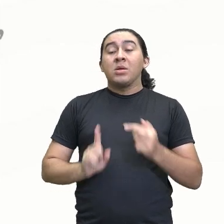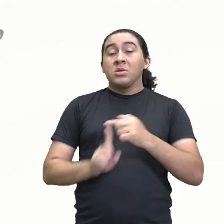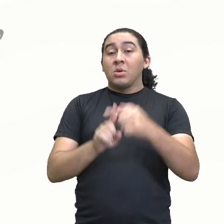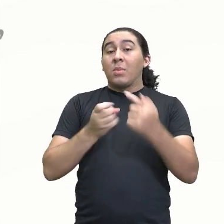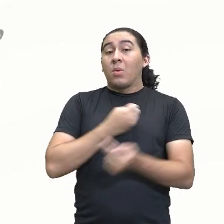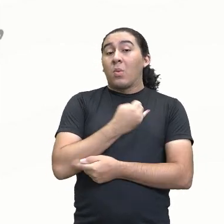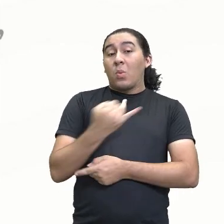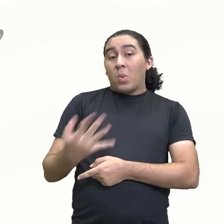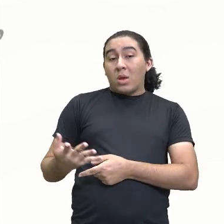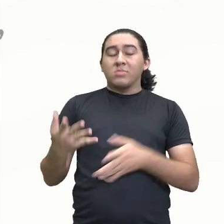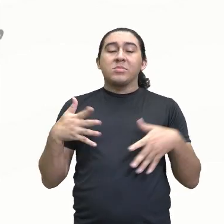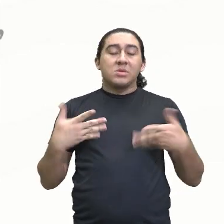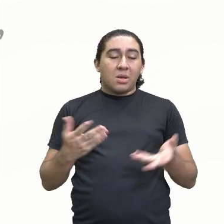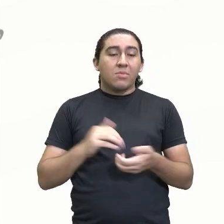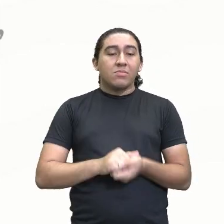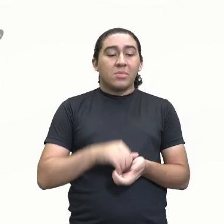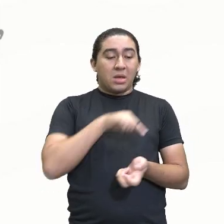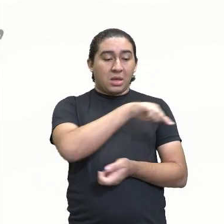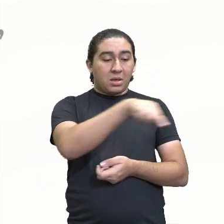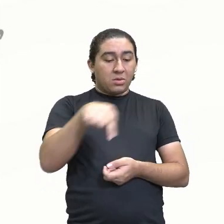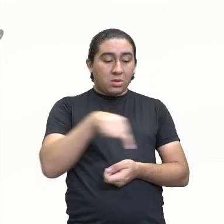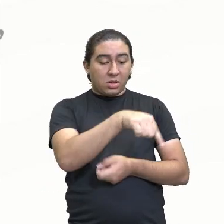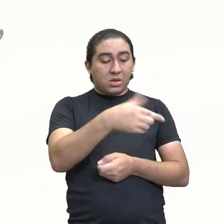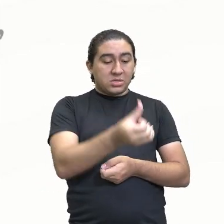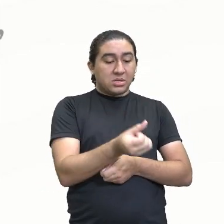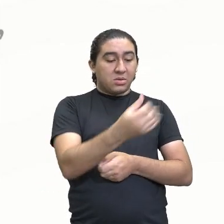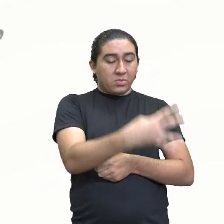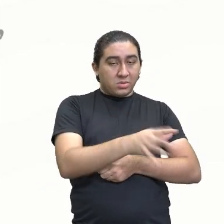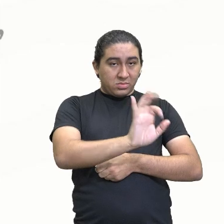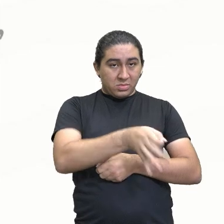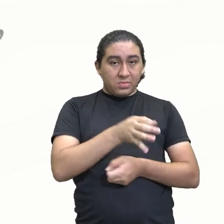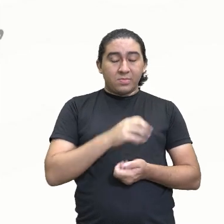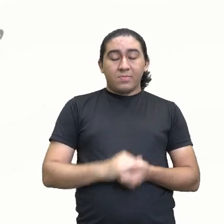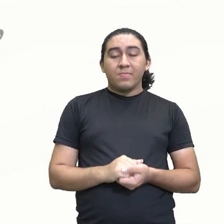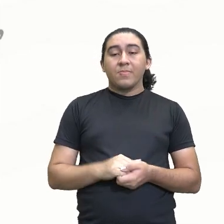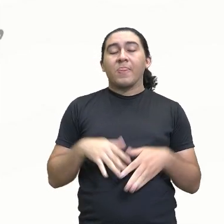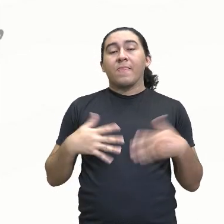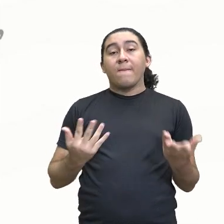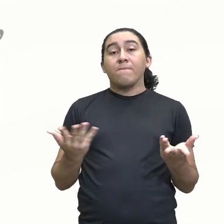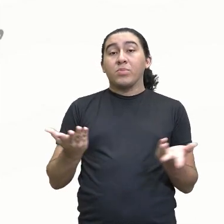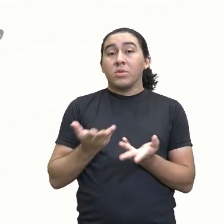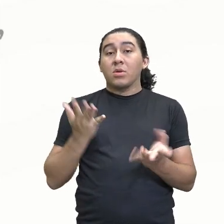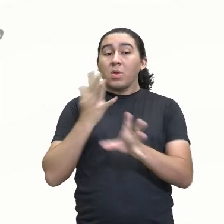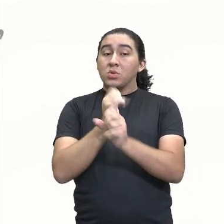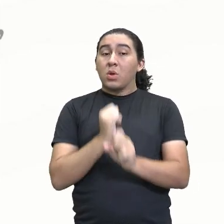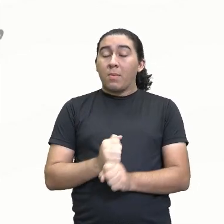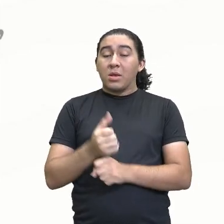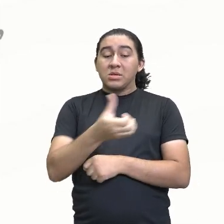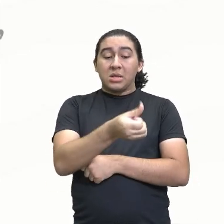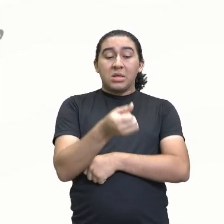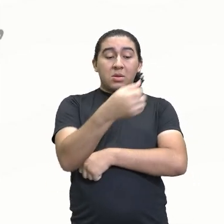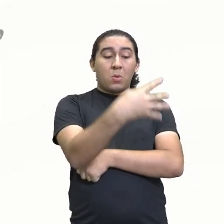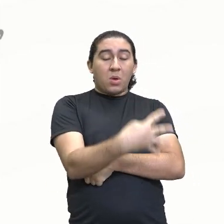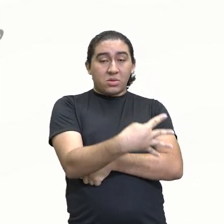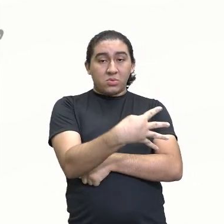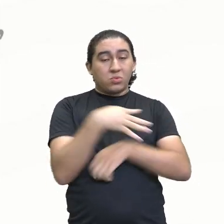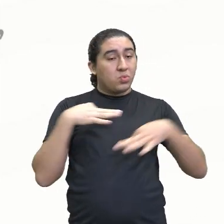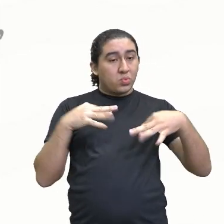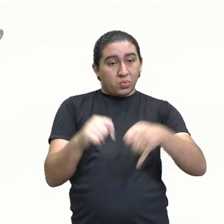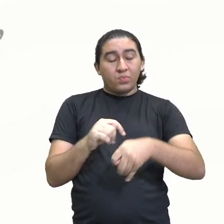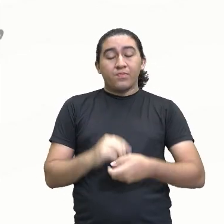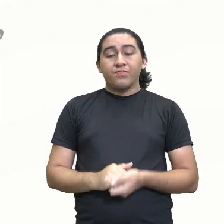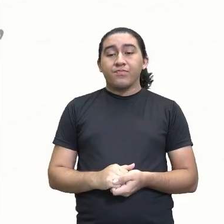termos? Ora, o tabuleiro tem 64 casas. Então, nós vamos somar aí os 64